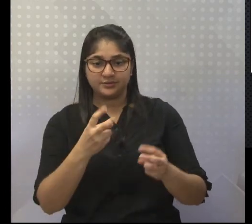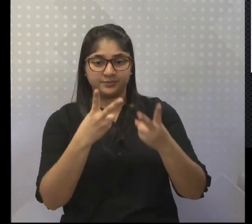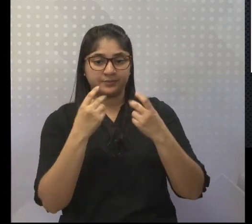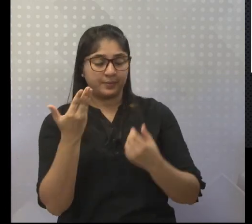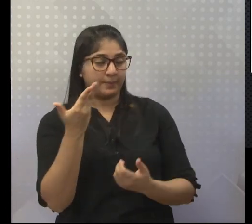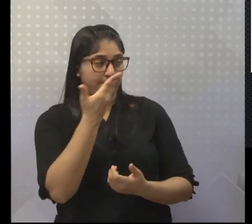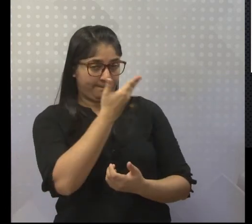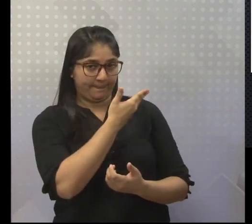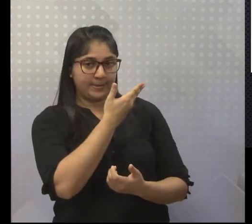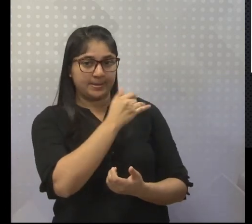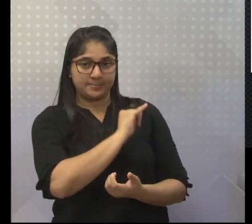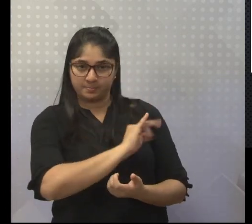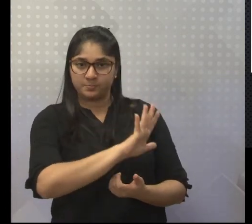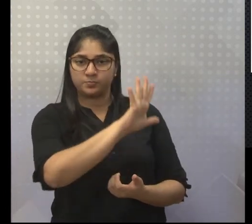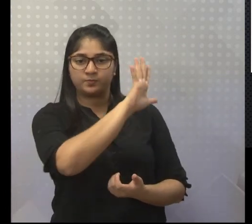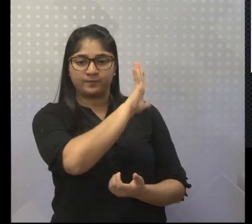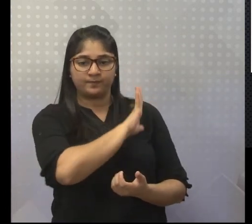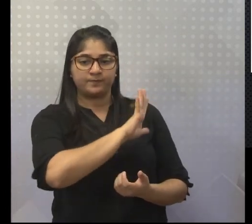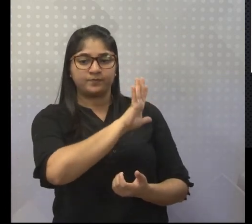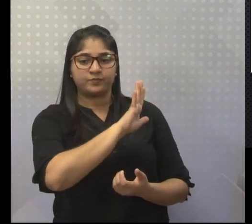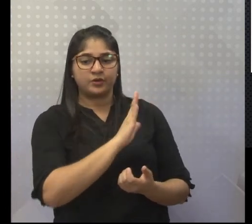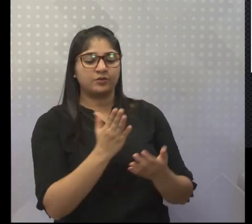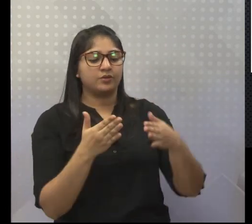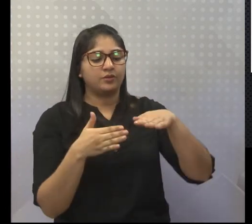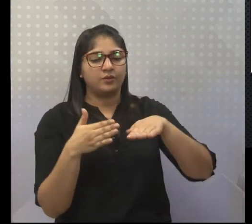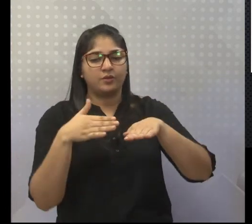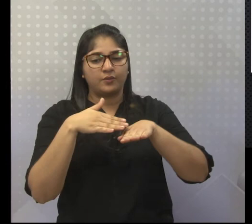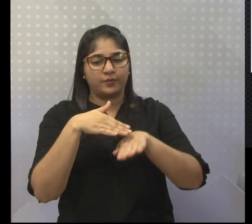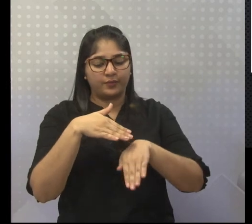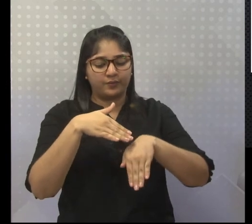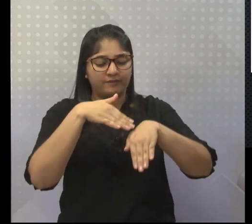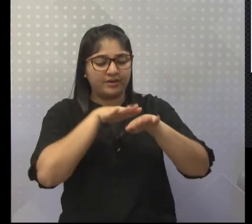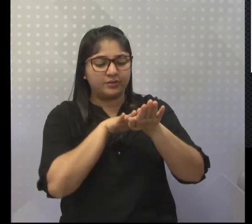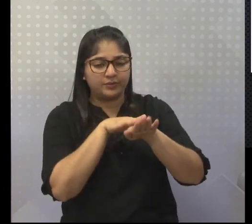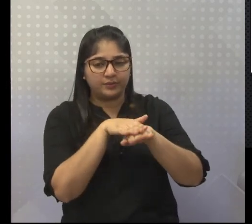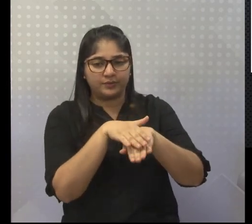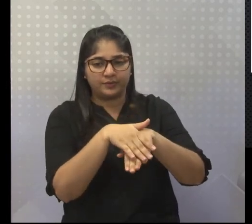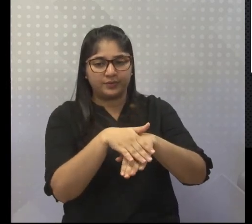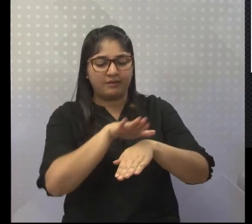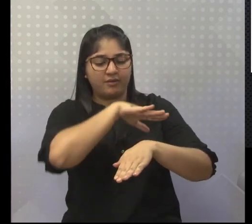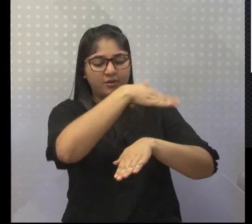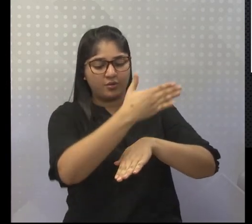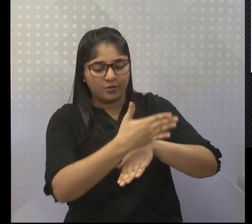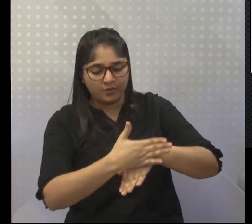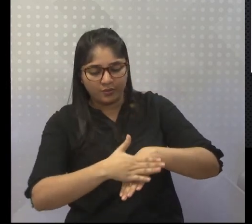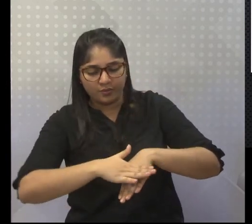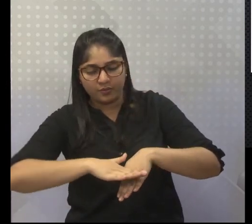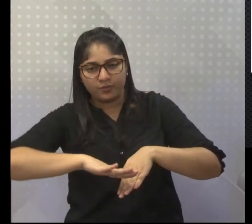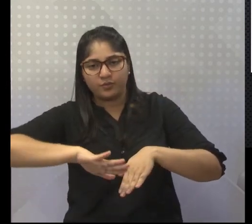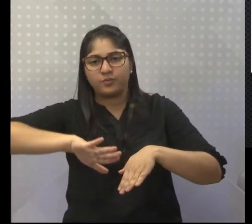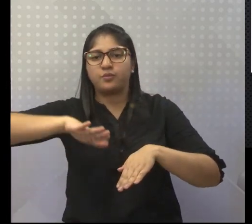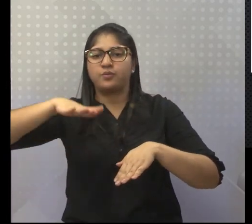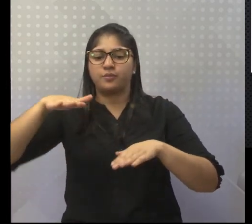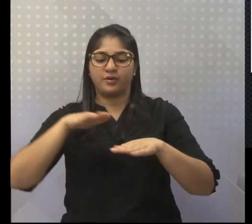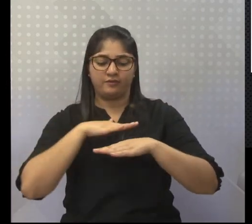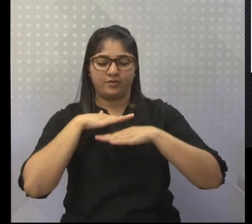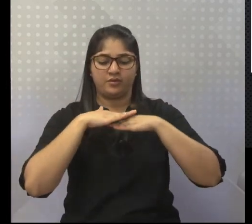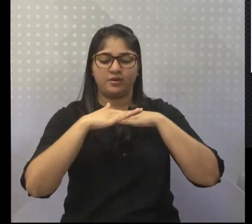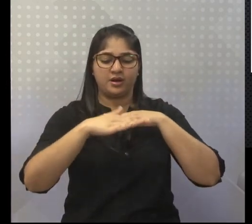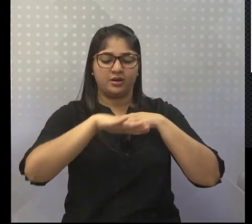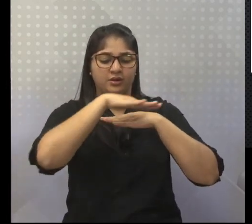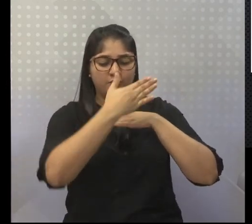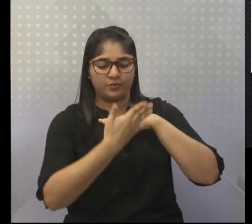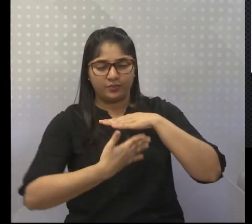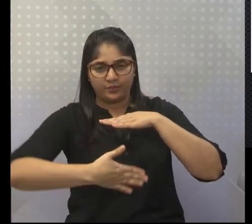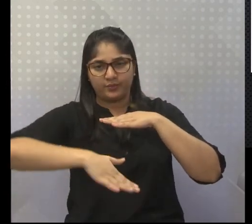vocês perceberem a imagem aí ó dá para perceber quando a e vai descendo vai aprofundando o relevo submarino então toda essa